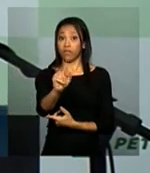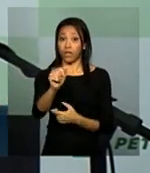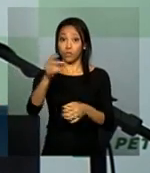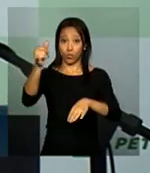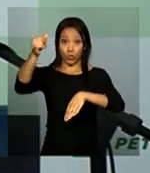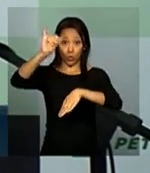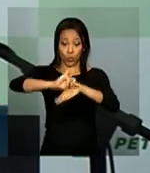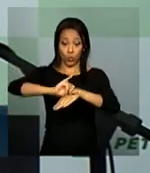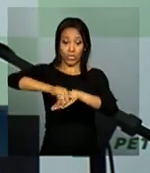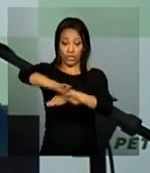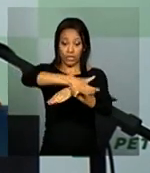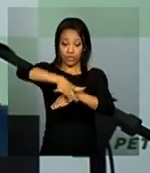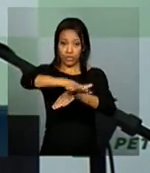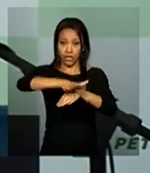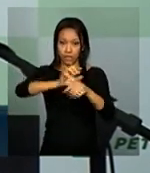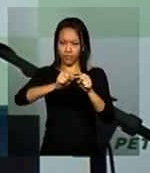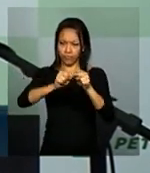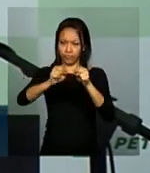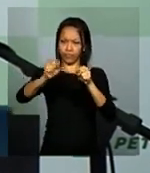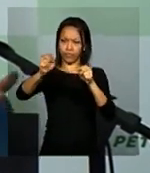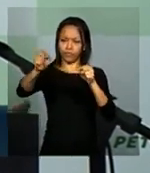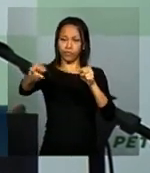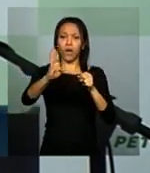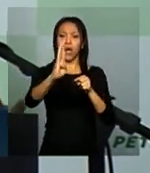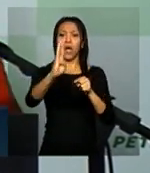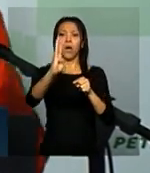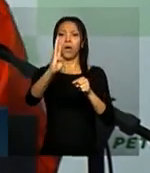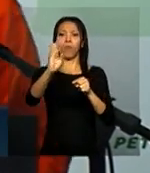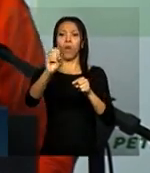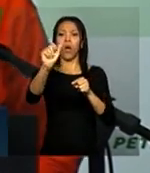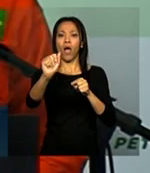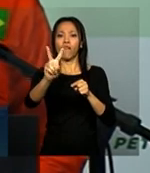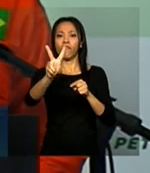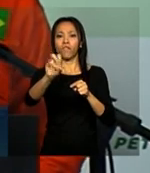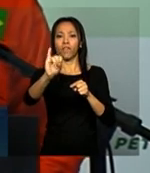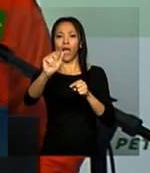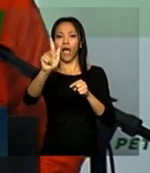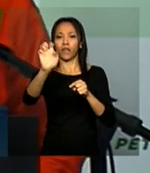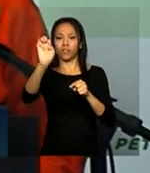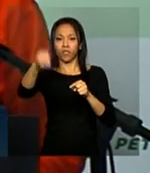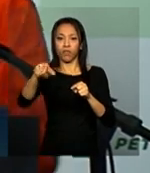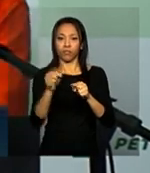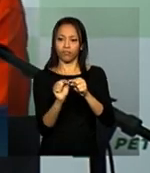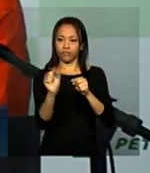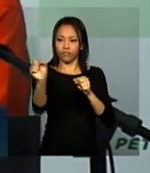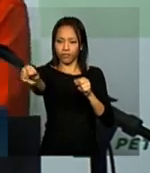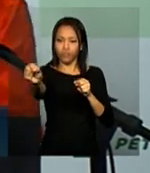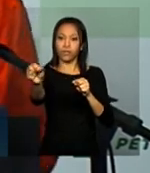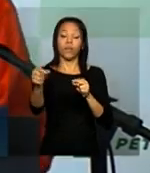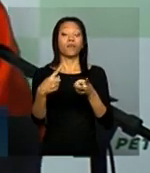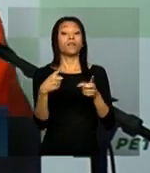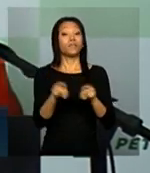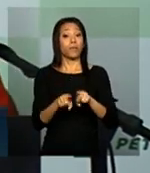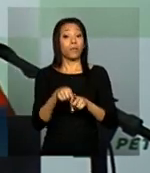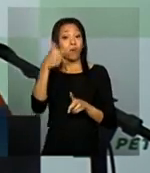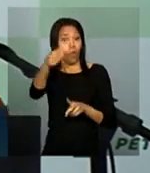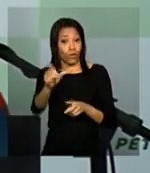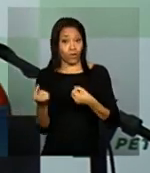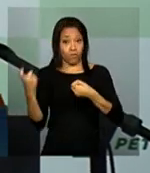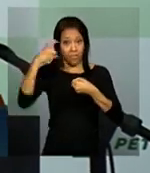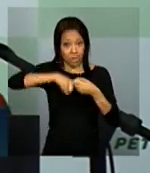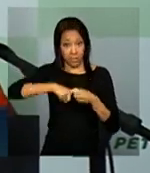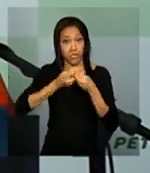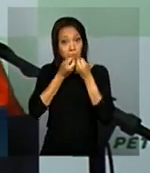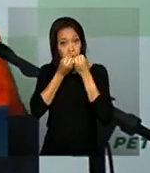e ir para Boa Viagem. E com o Estado, eu acho que é uma parceria, né, Eduardo, muito boa,